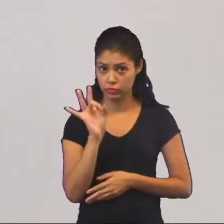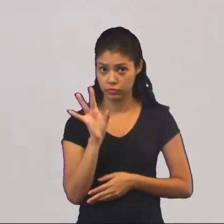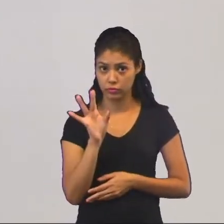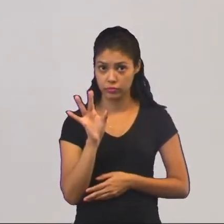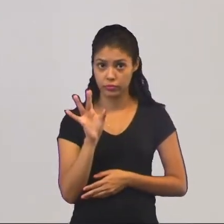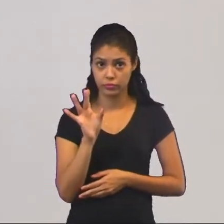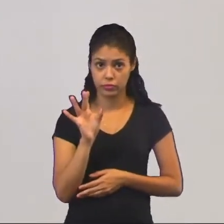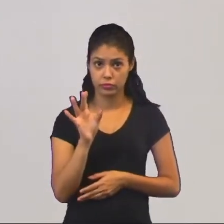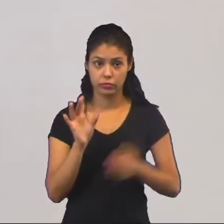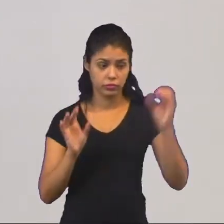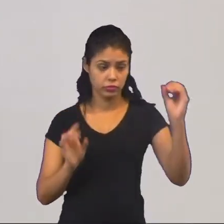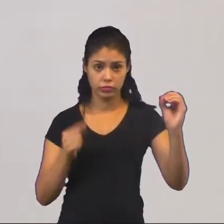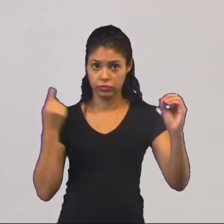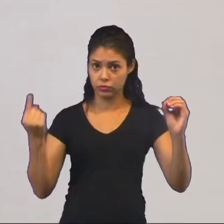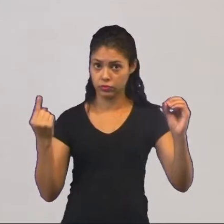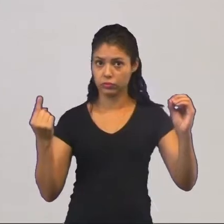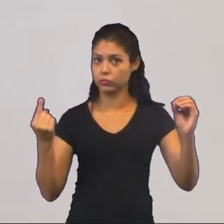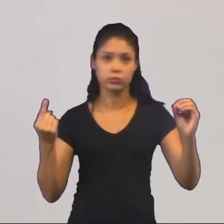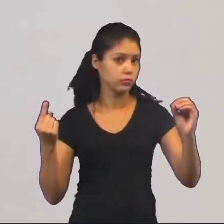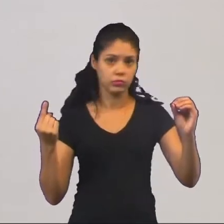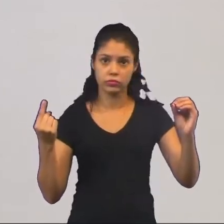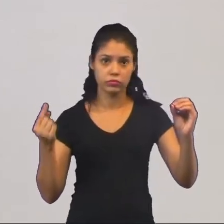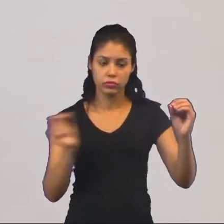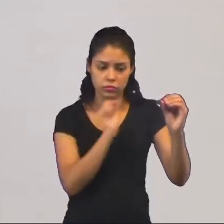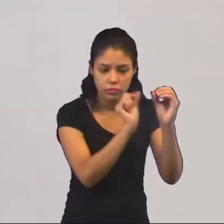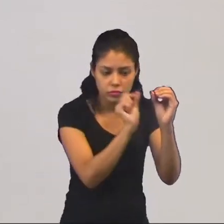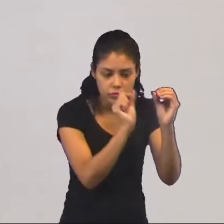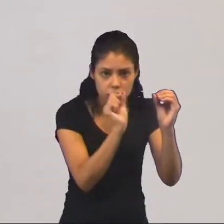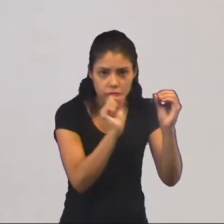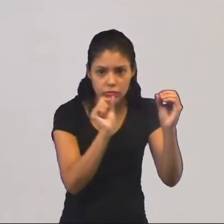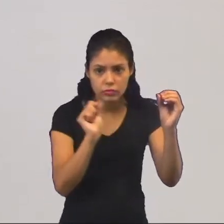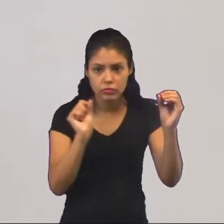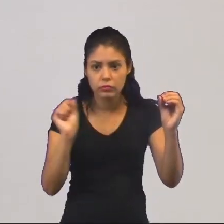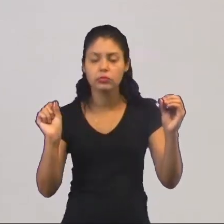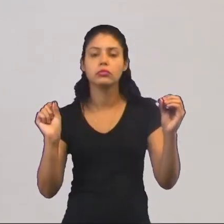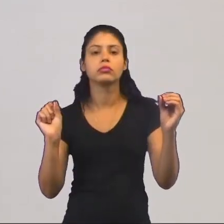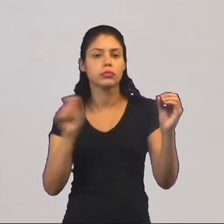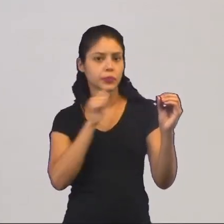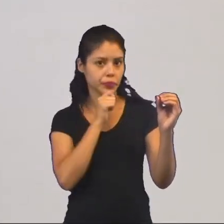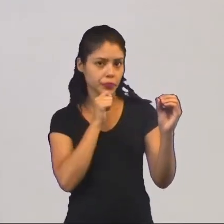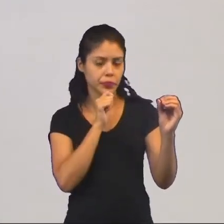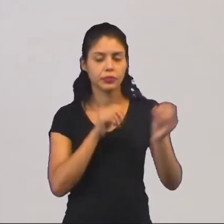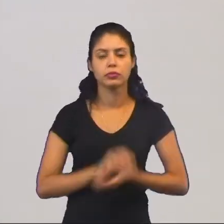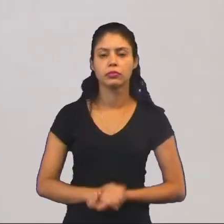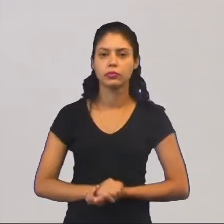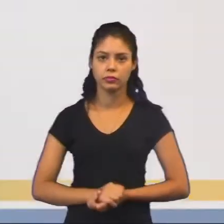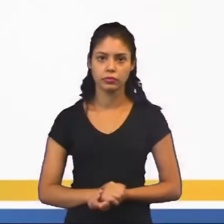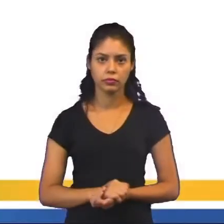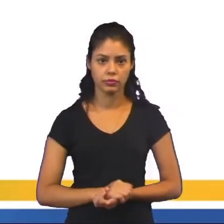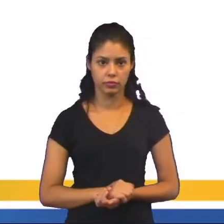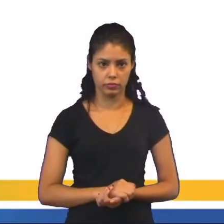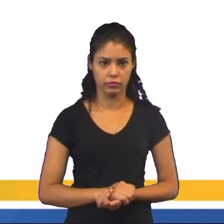só, saiu do 0, chegou no 1. Não. Vai existir vários pontinhos ali ao meio.